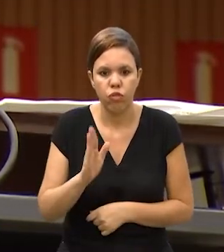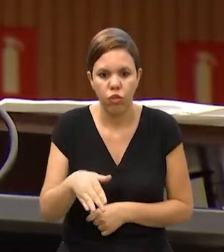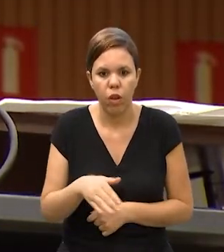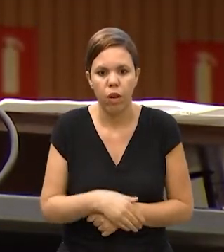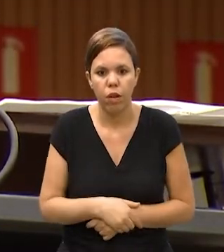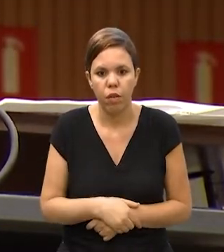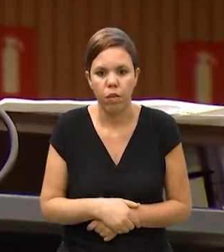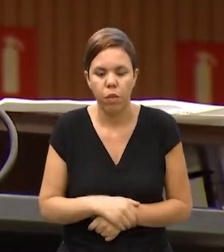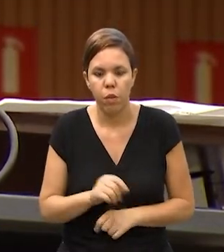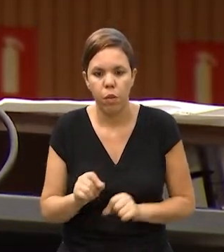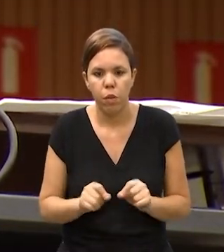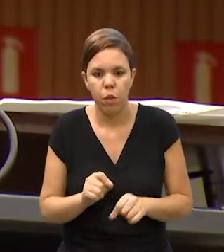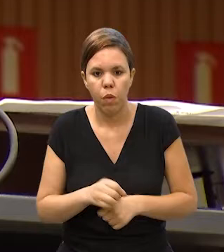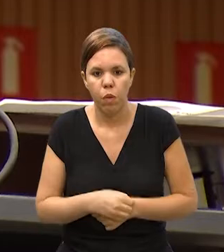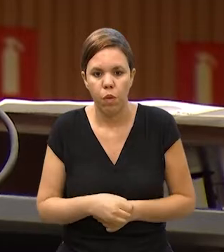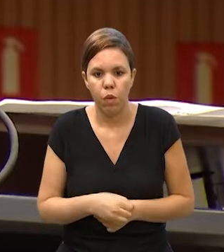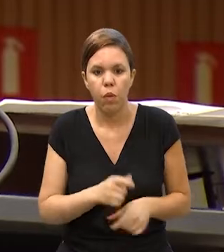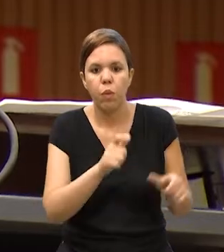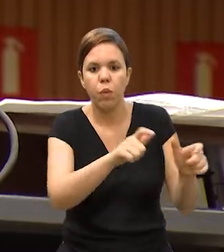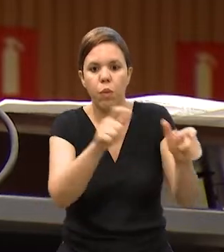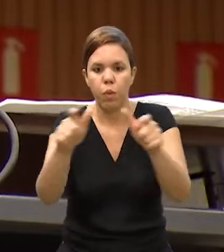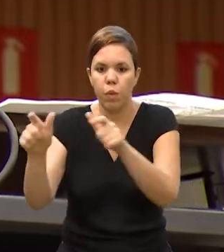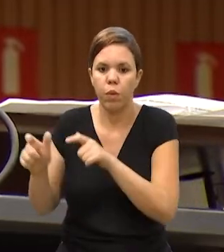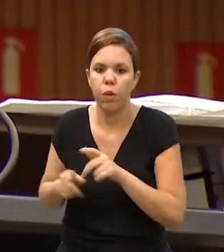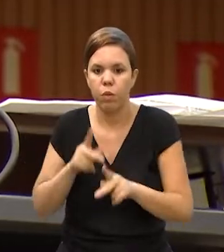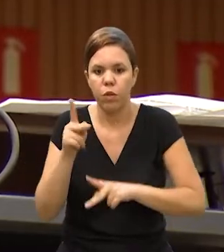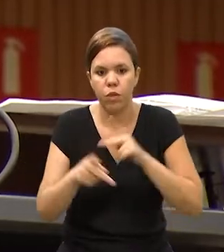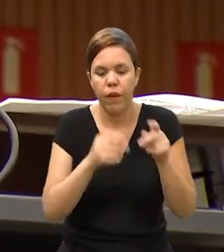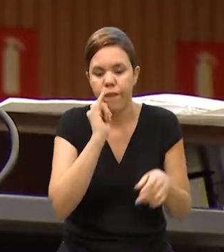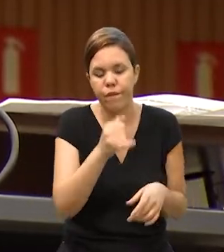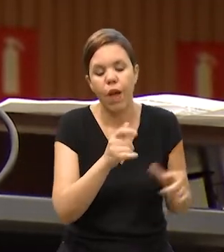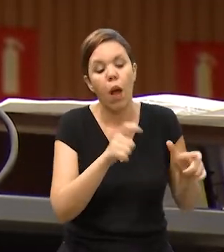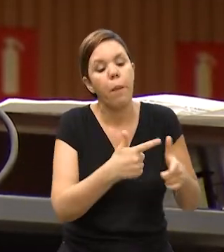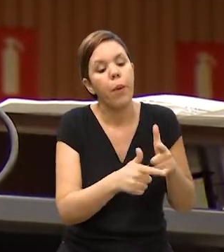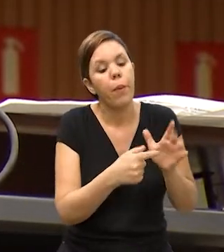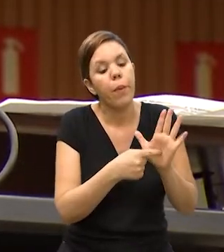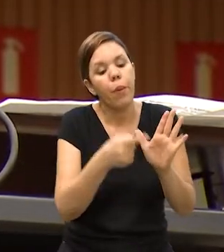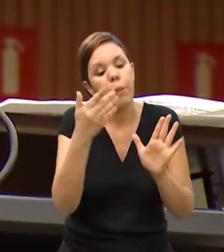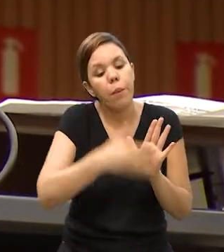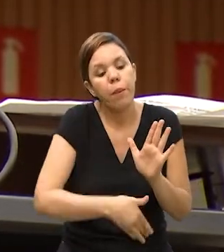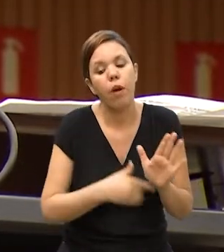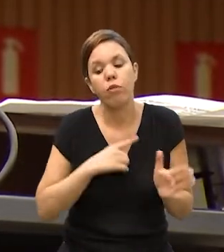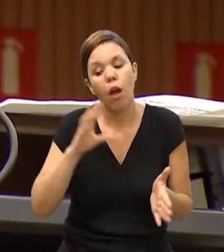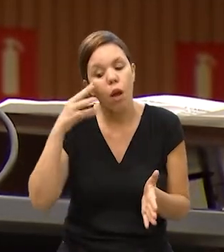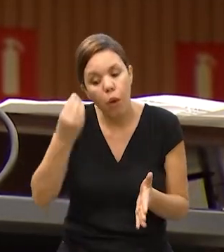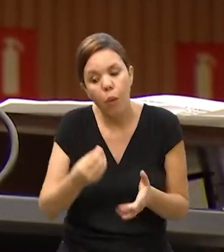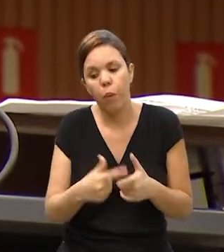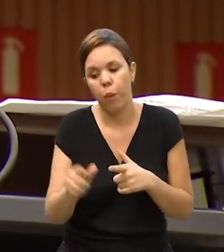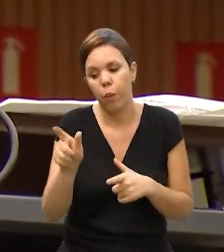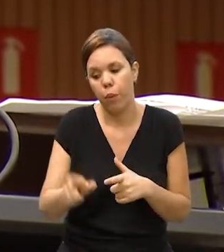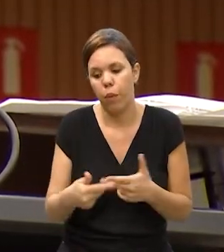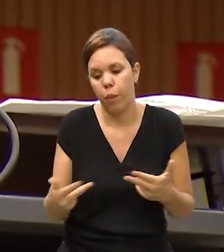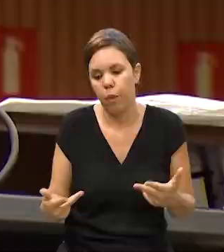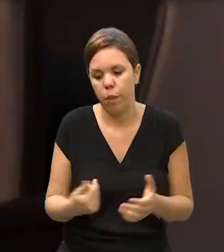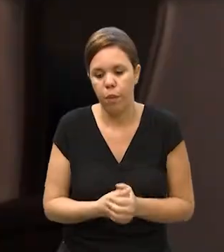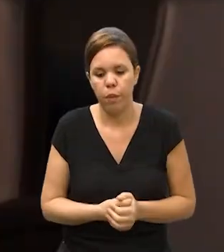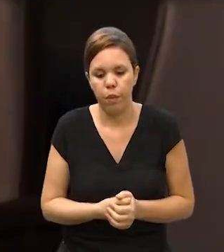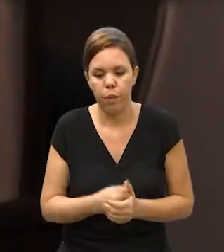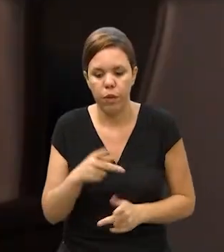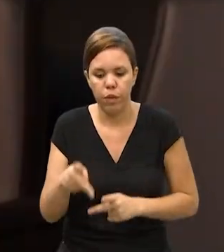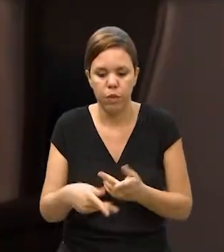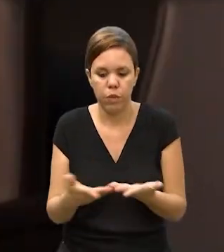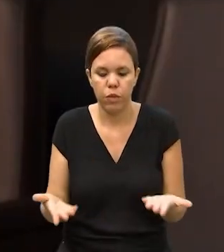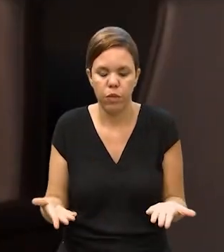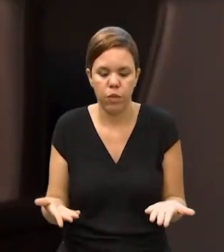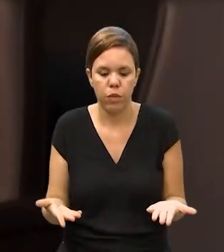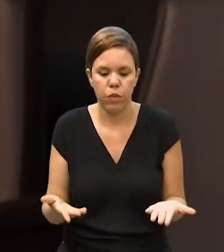vai no local, né, que ela indica, que ela tem algum problema, já entende o problema daquela